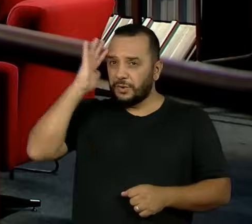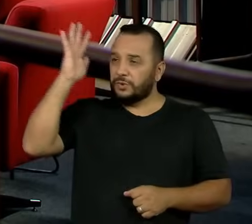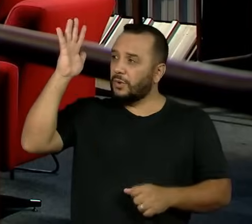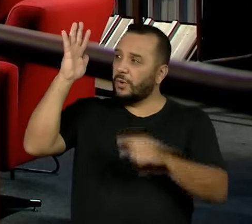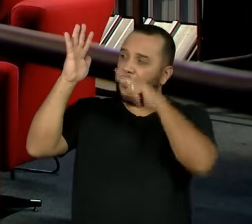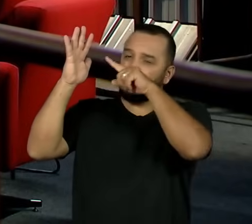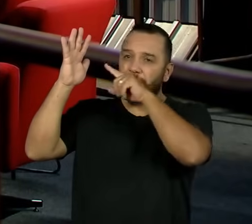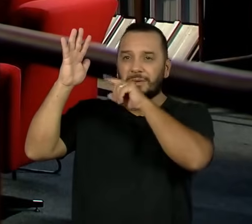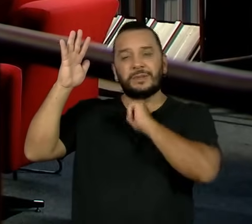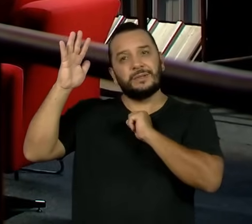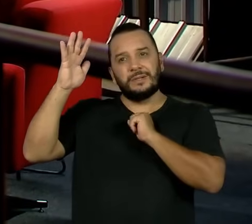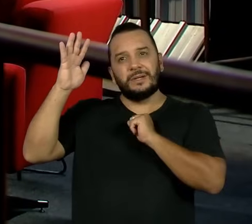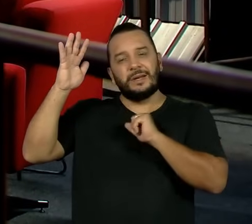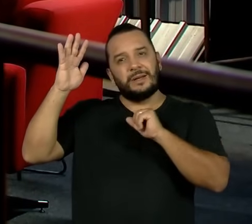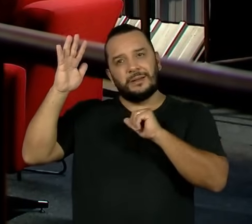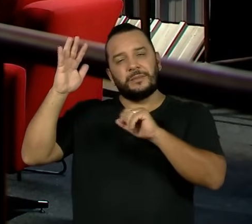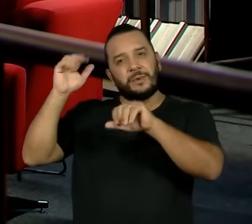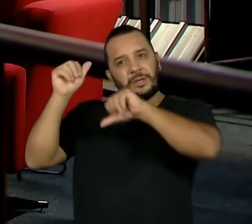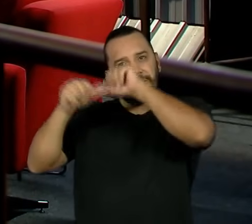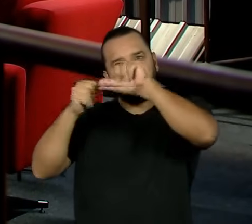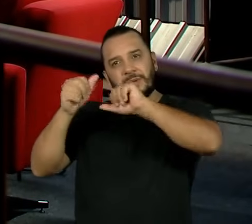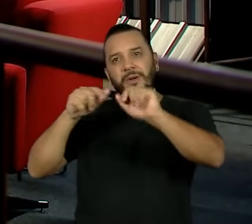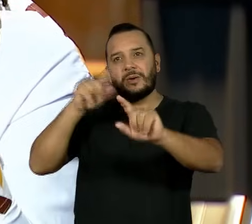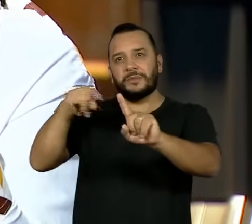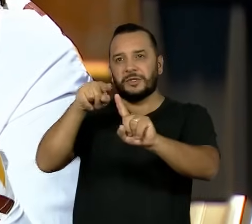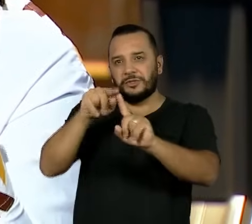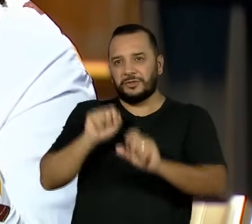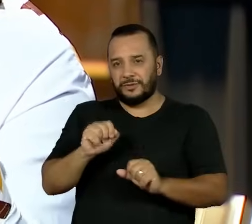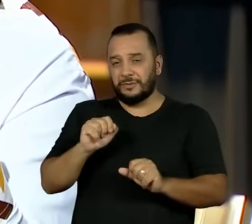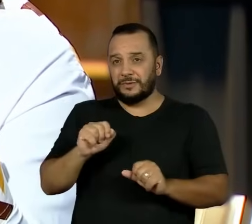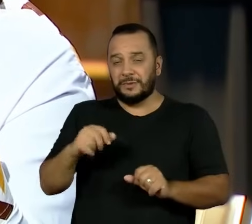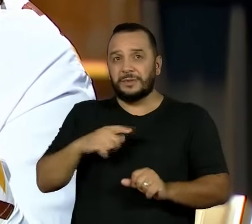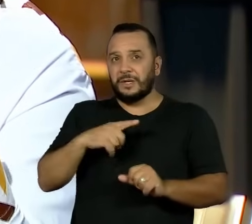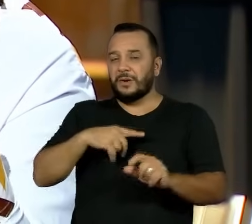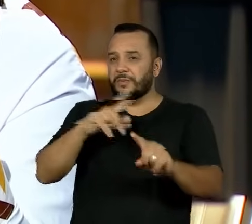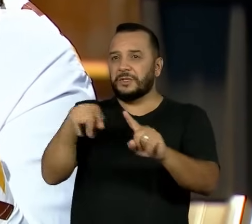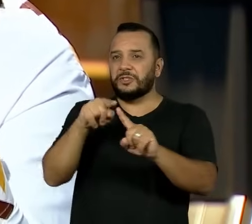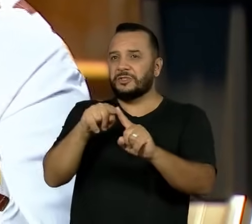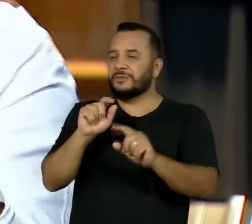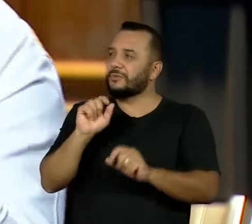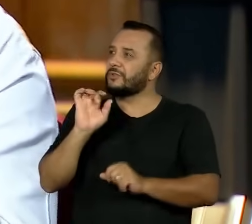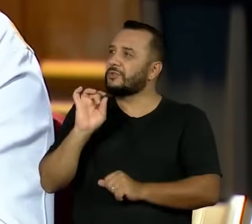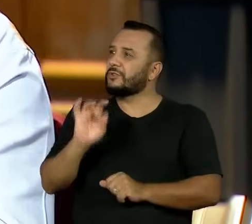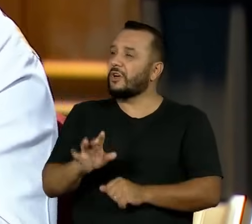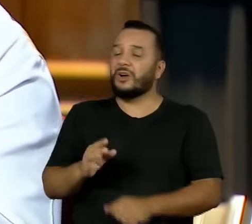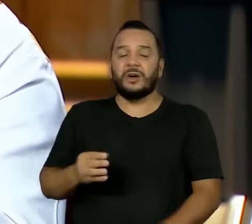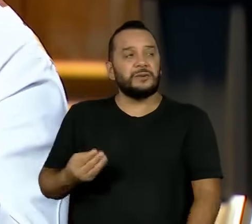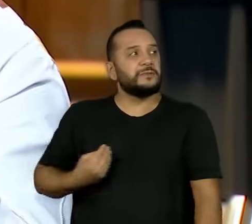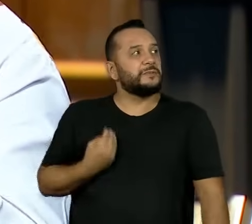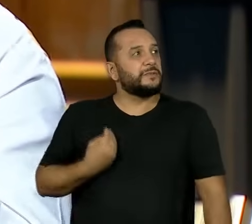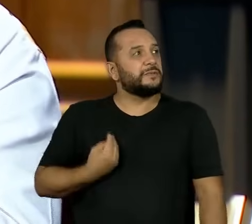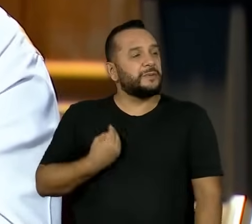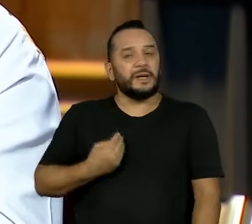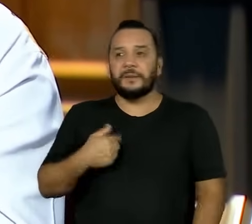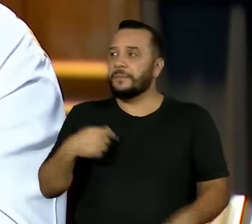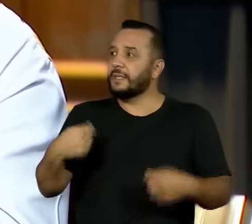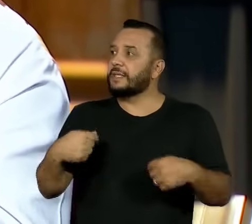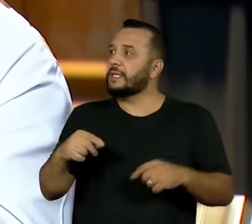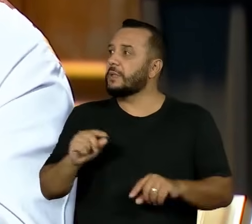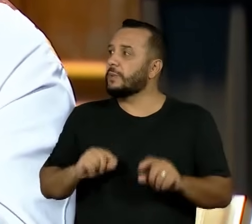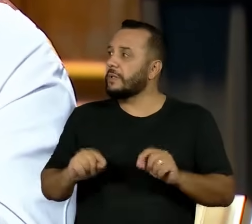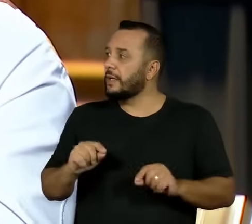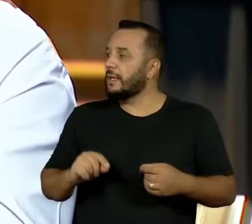mas o propósito é algo que não pode ficar só no campo da sobrevivência, sabe, assim, de eu tenho que, Sim. senão eu não